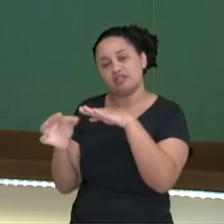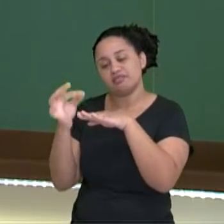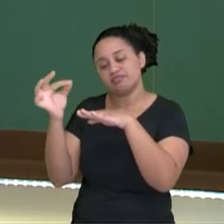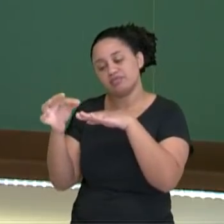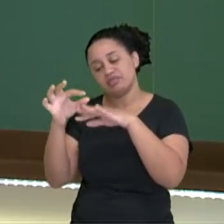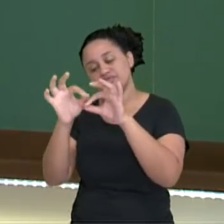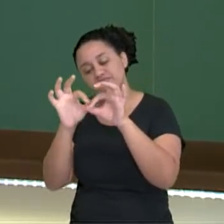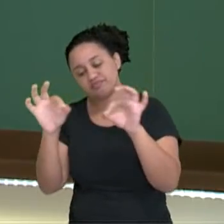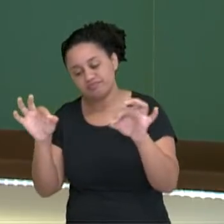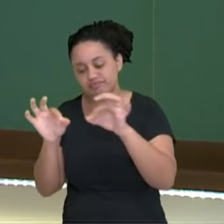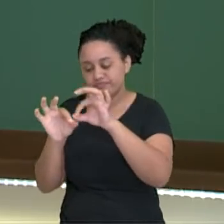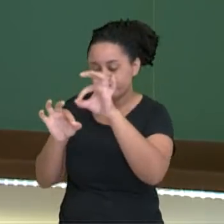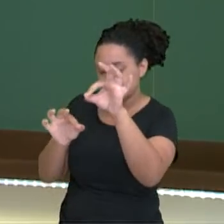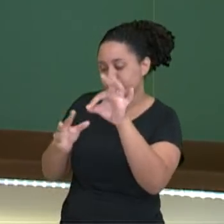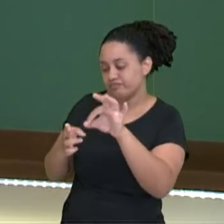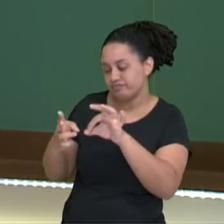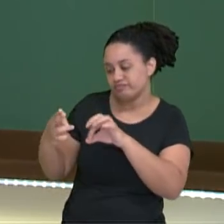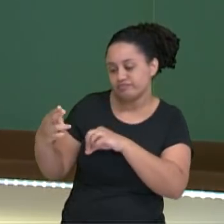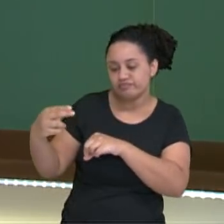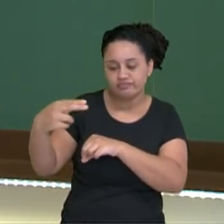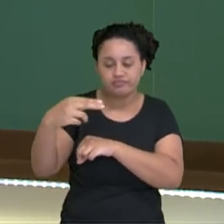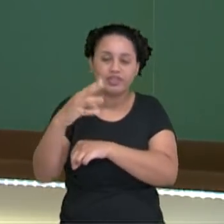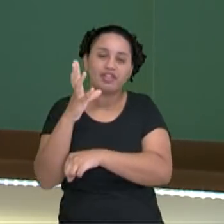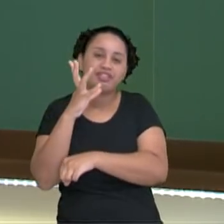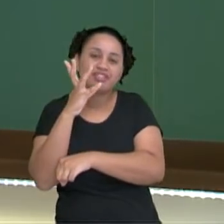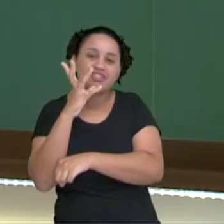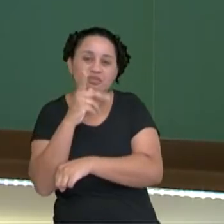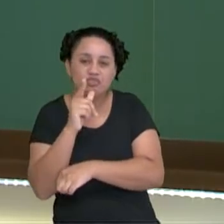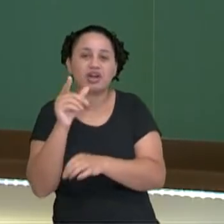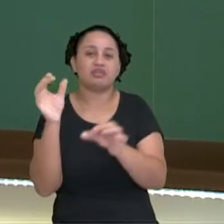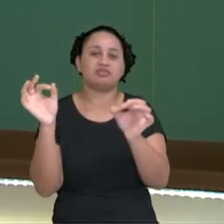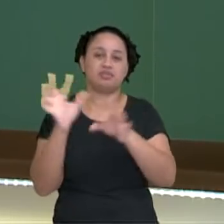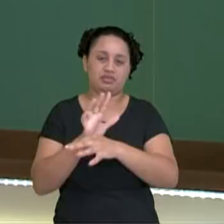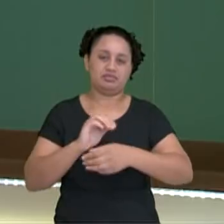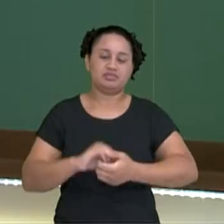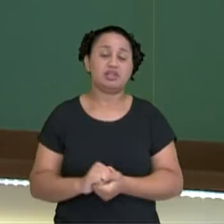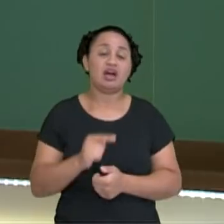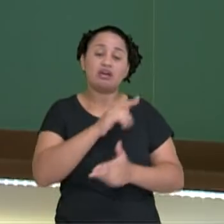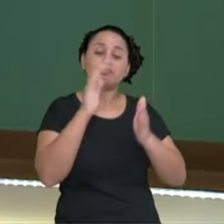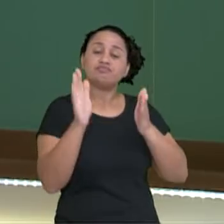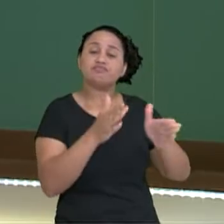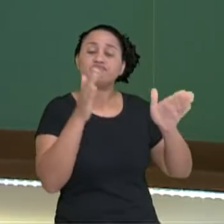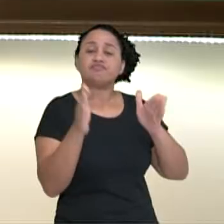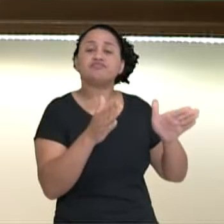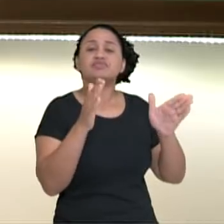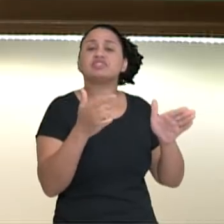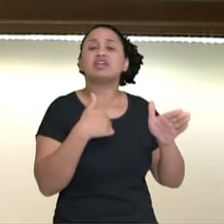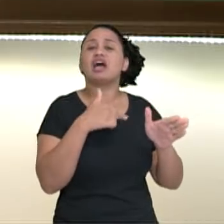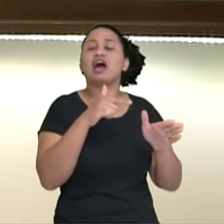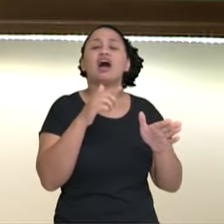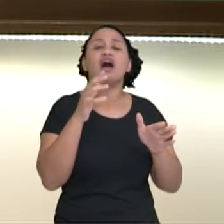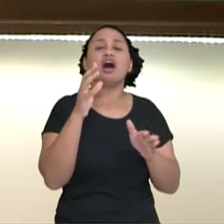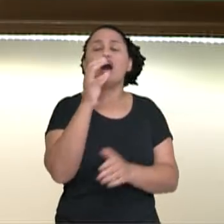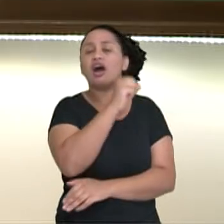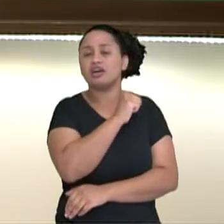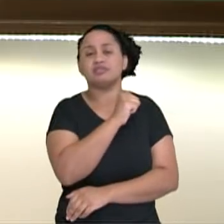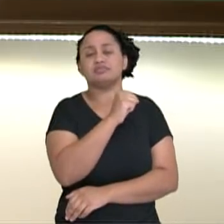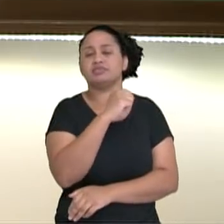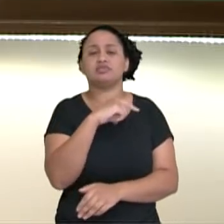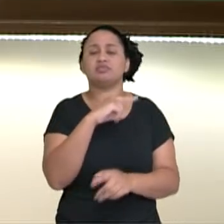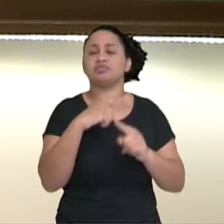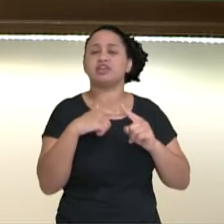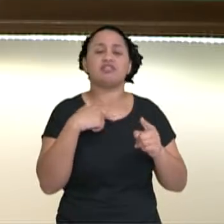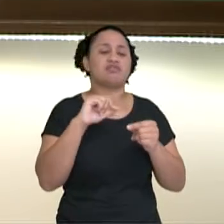no trabalho artesanal levava muito tempo para realizar, dentro da maquinofatura ele vai ser realizado em uma